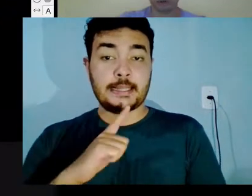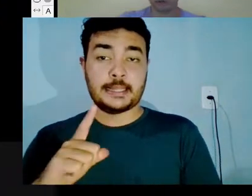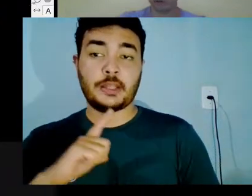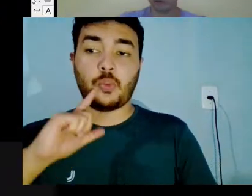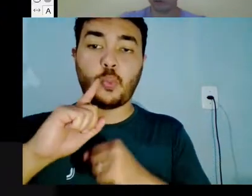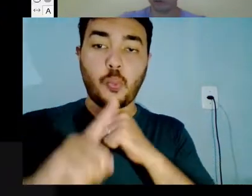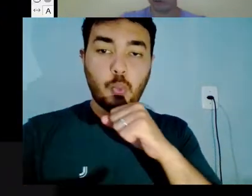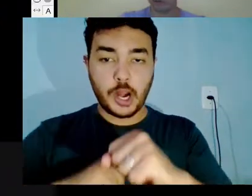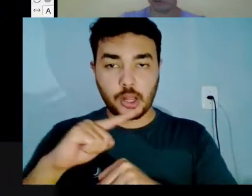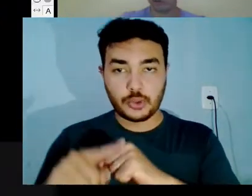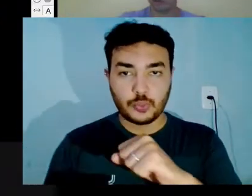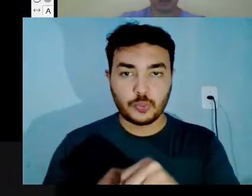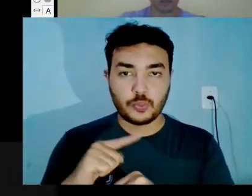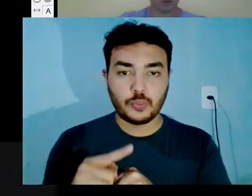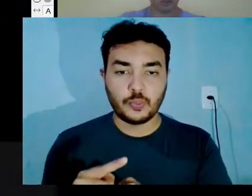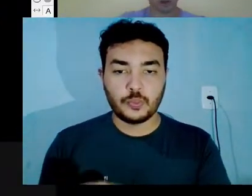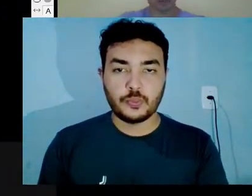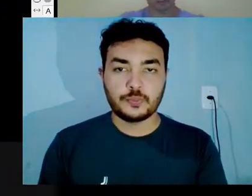hidrogênio